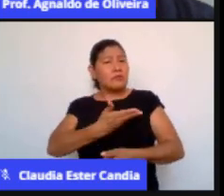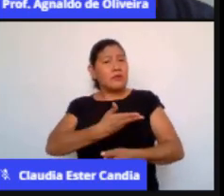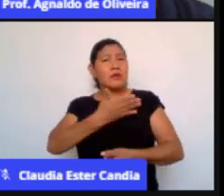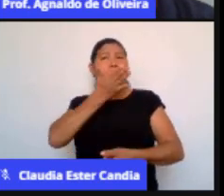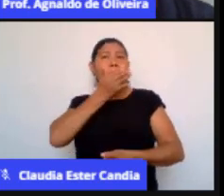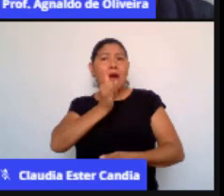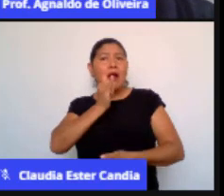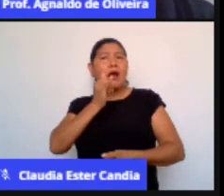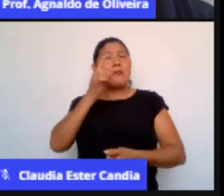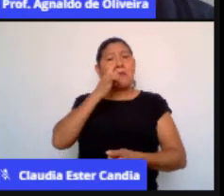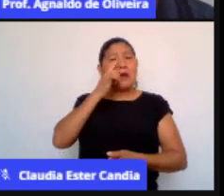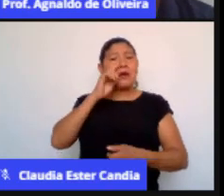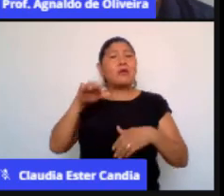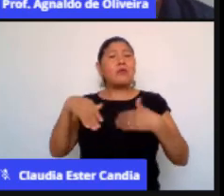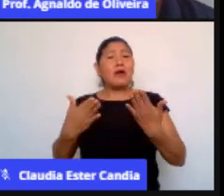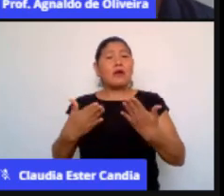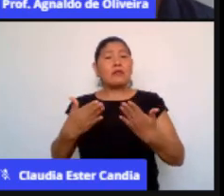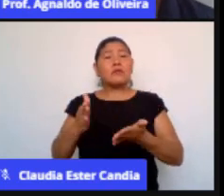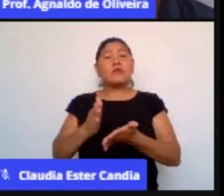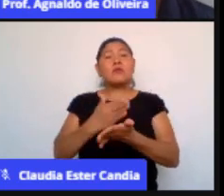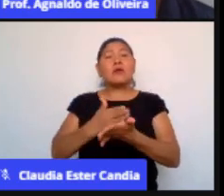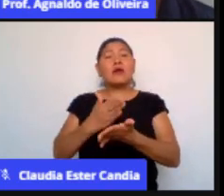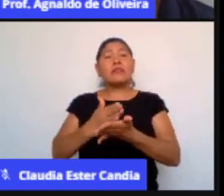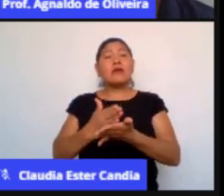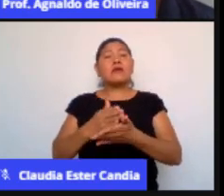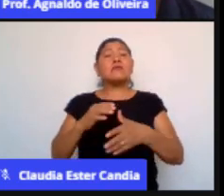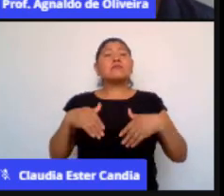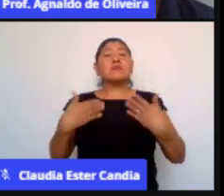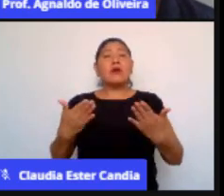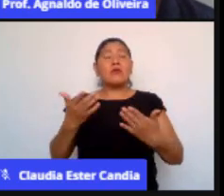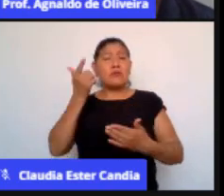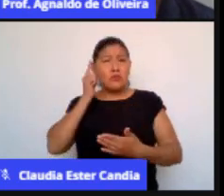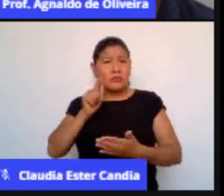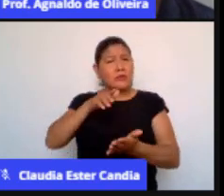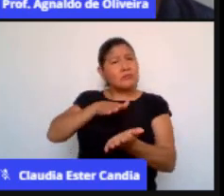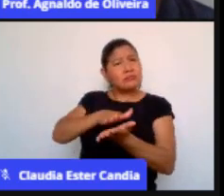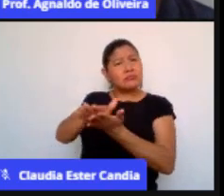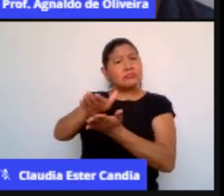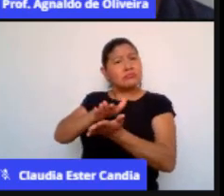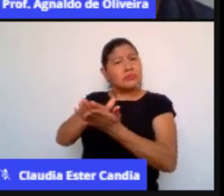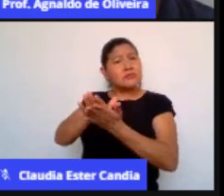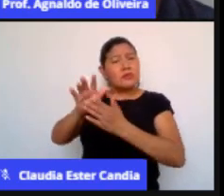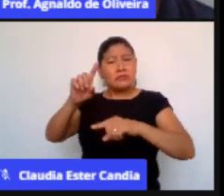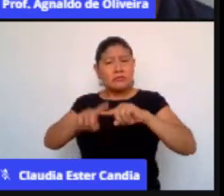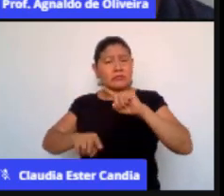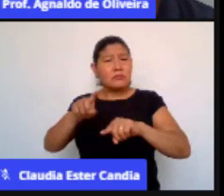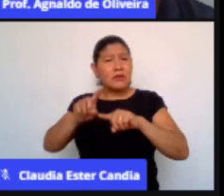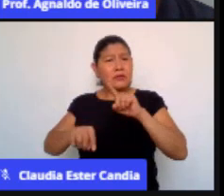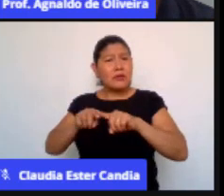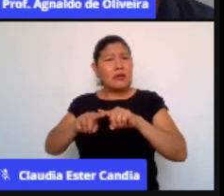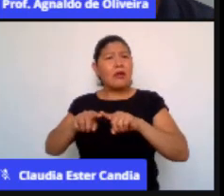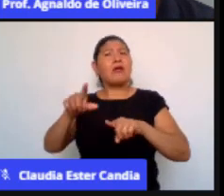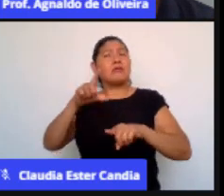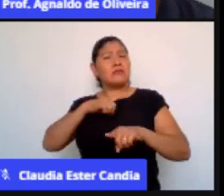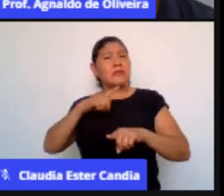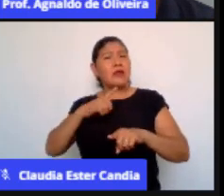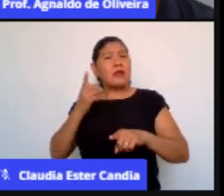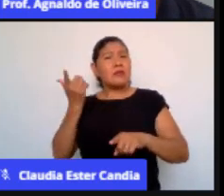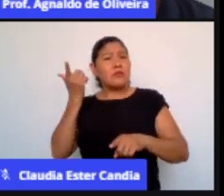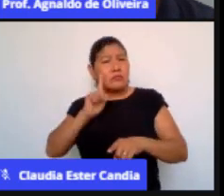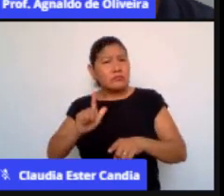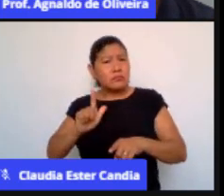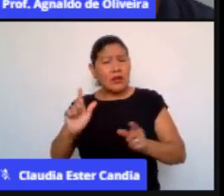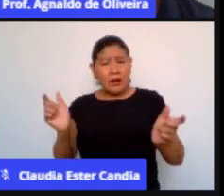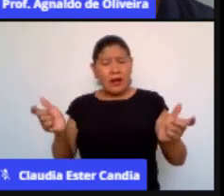recebendo? Será que ele consegue imprimir alguma coisa na casa dele, tem acesso à impressora, a materiais impressos? Então, são coisas que a